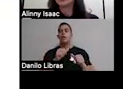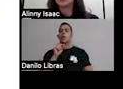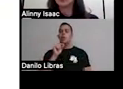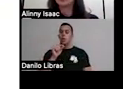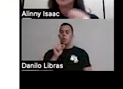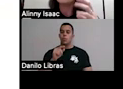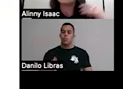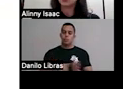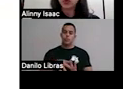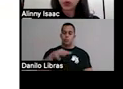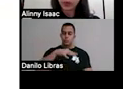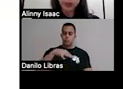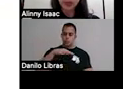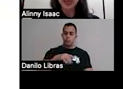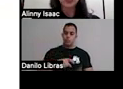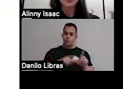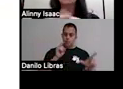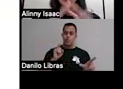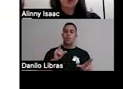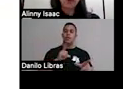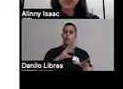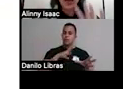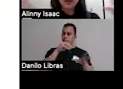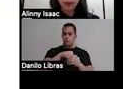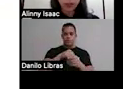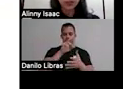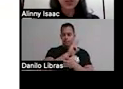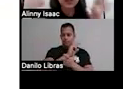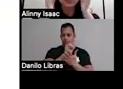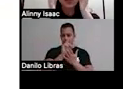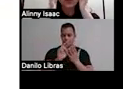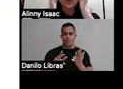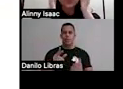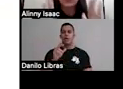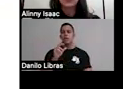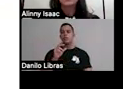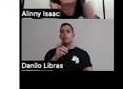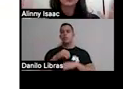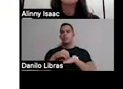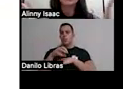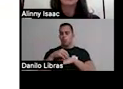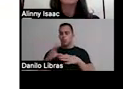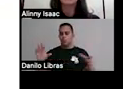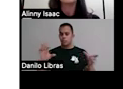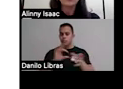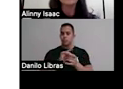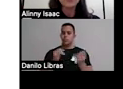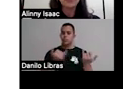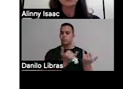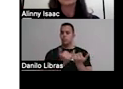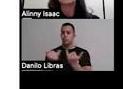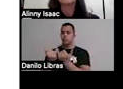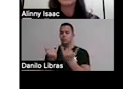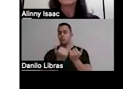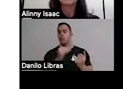cálcio e voltagem dependentes, atua sobre vias da cadeia, então envolve uma série de vias de sinalização, né, mas que, no geral, tende a